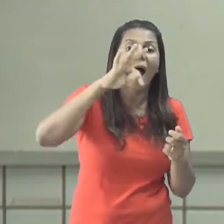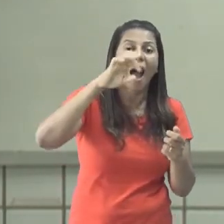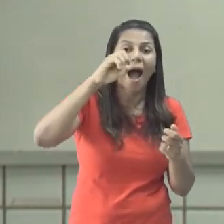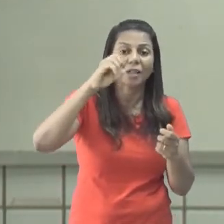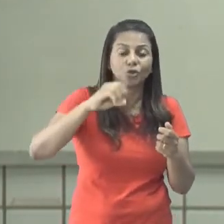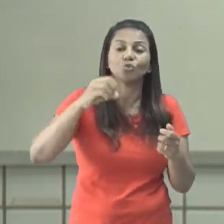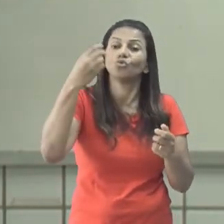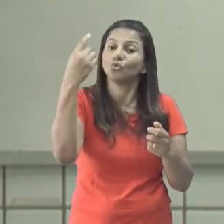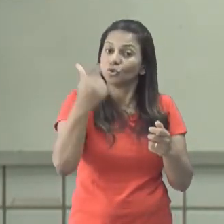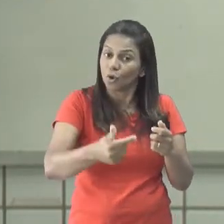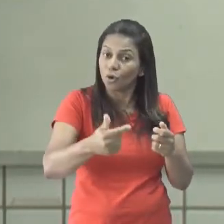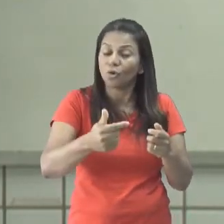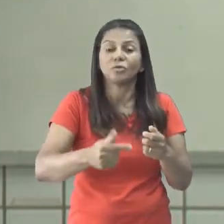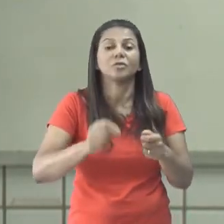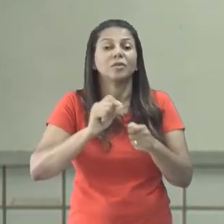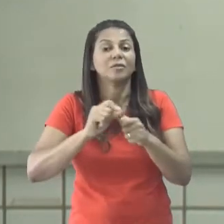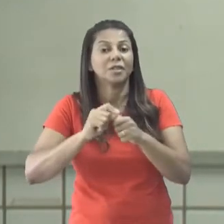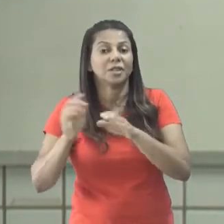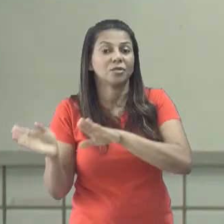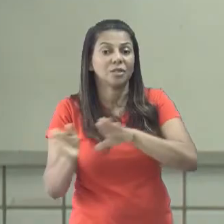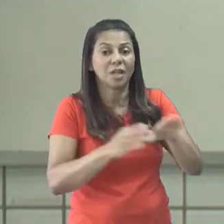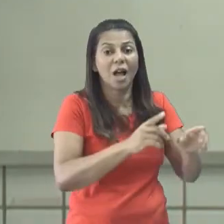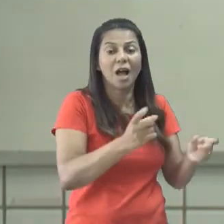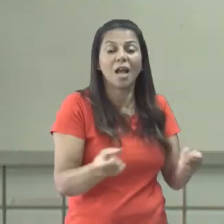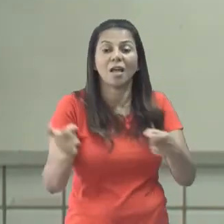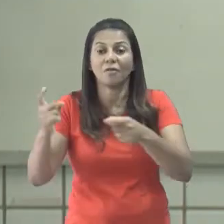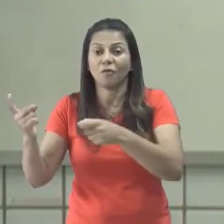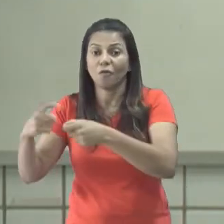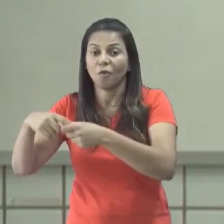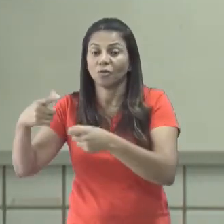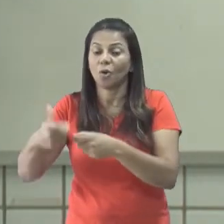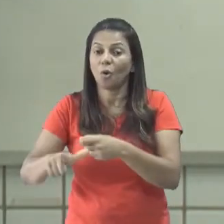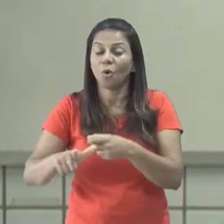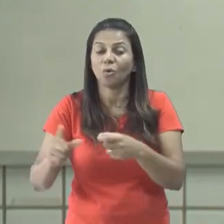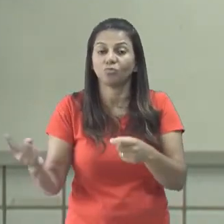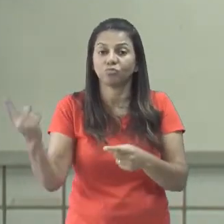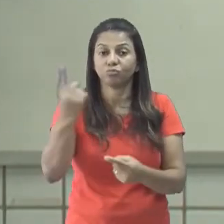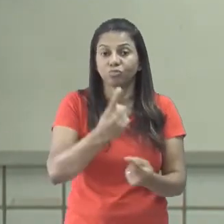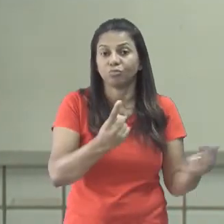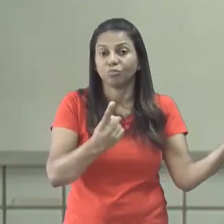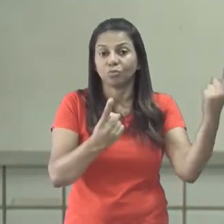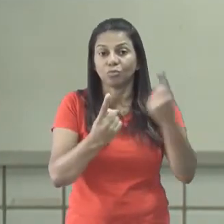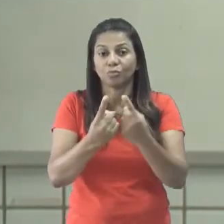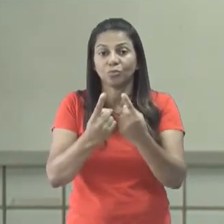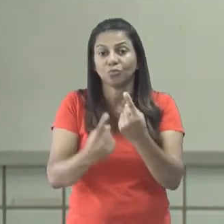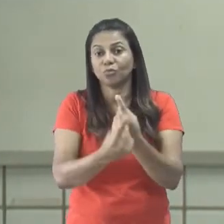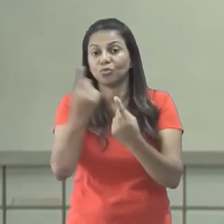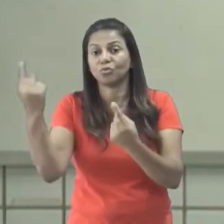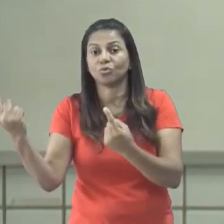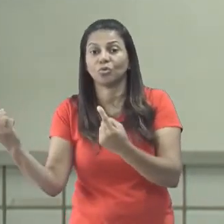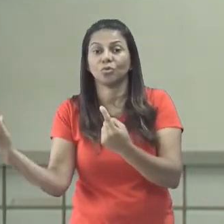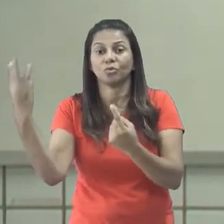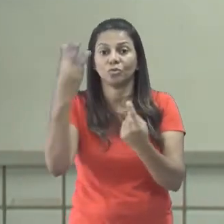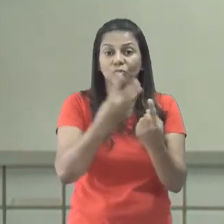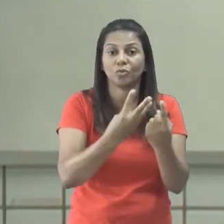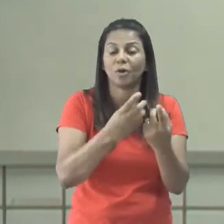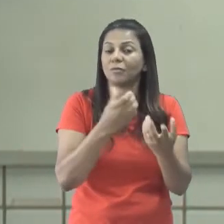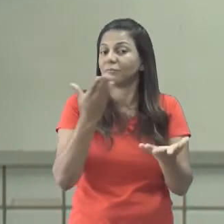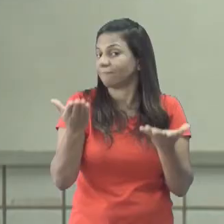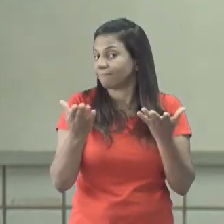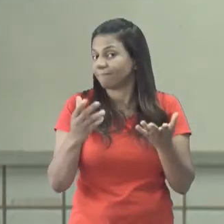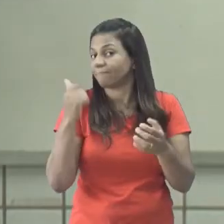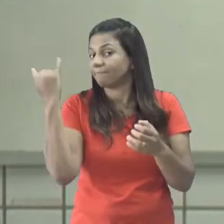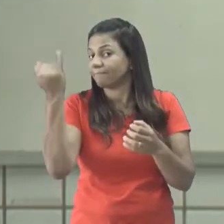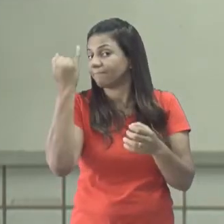Ato 2, vai sair um personagem e entrar outro. Ou, tinham dois personagens, entra um terceiro. Mas é importante